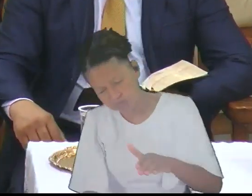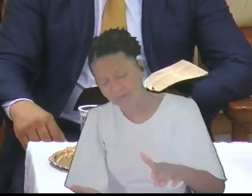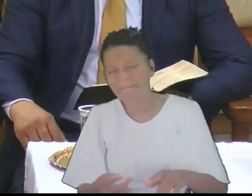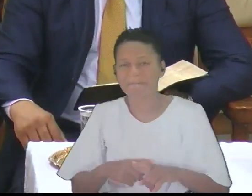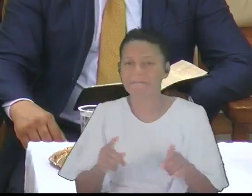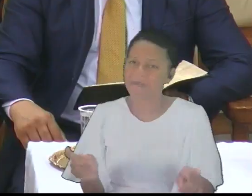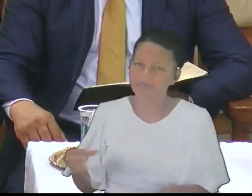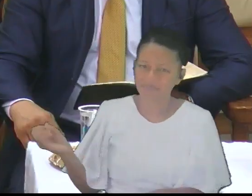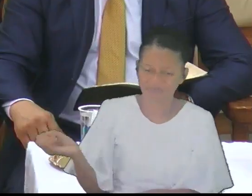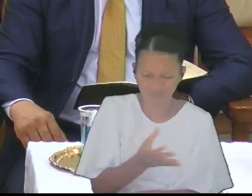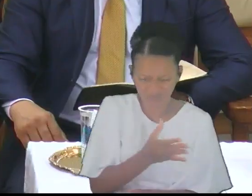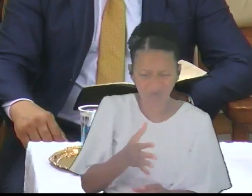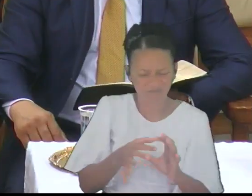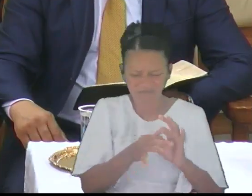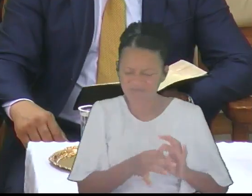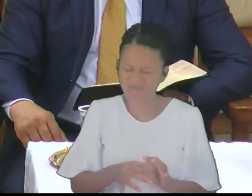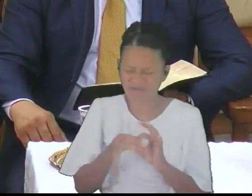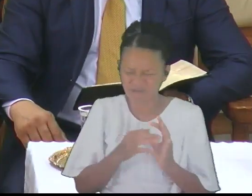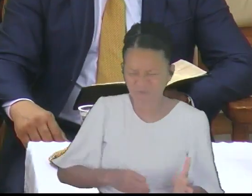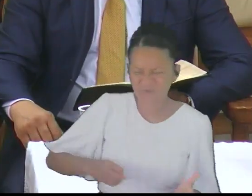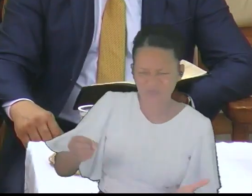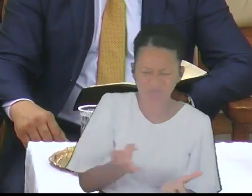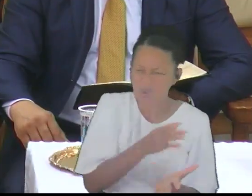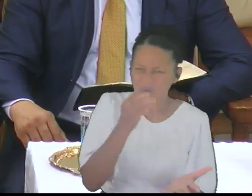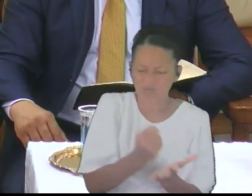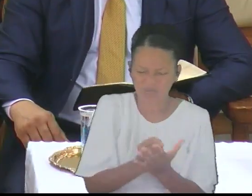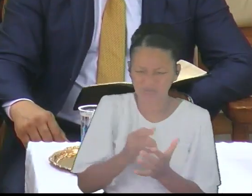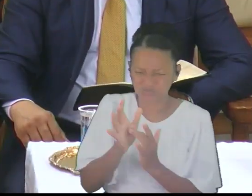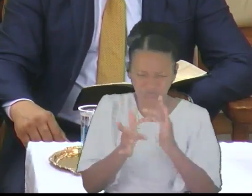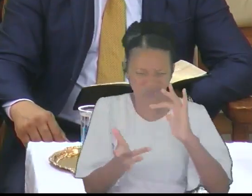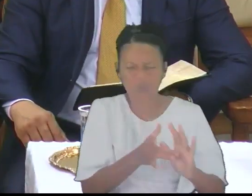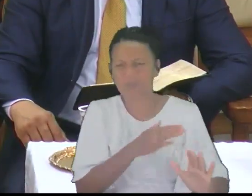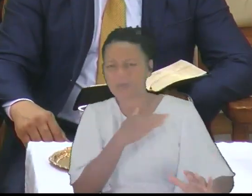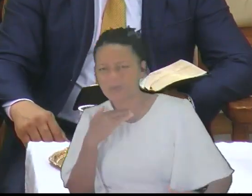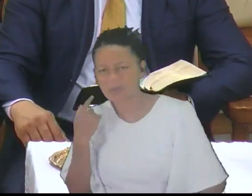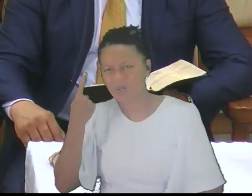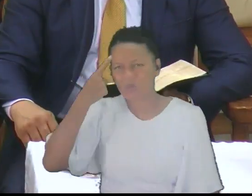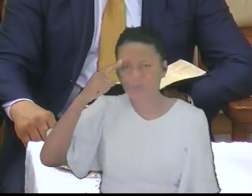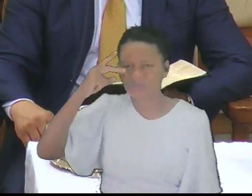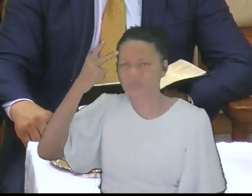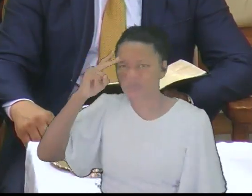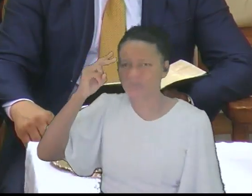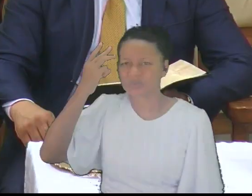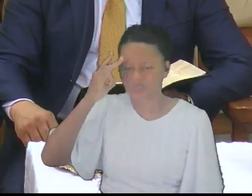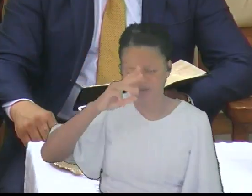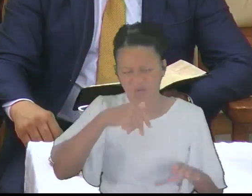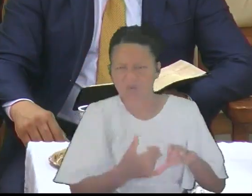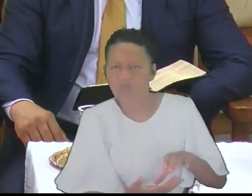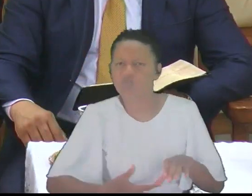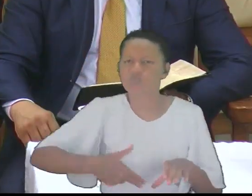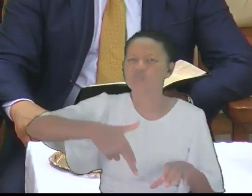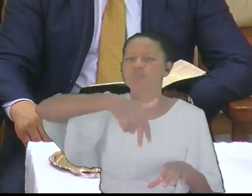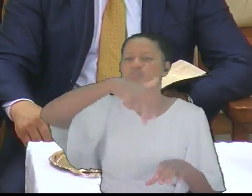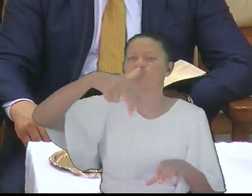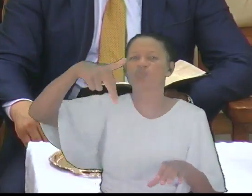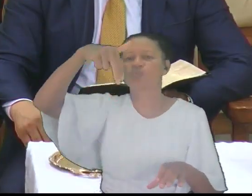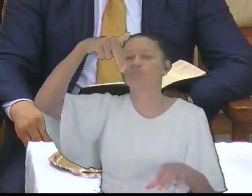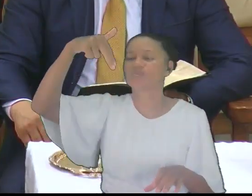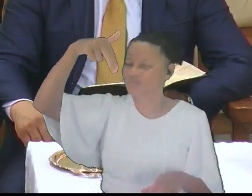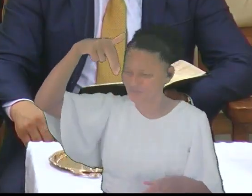nova aliança, o cordeiro morreu, mas ao terceiro dia ressuscitou e